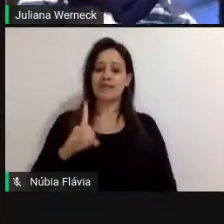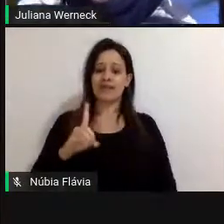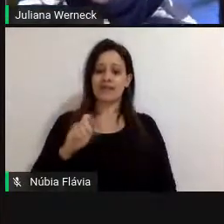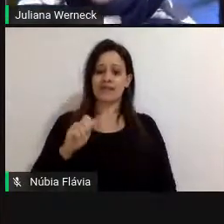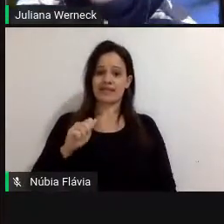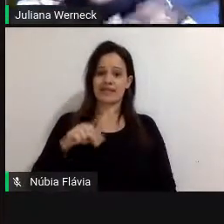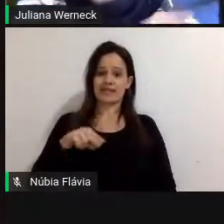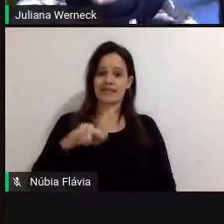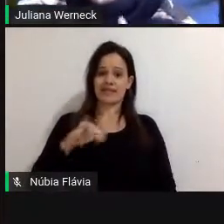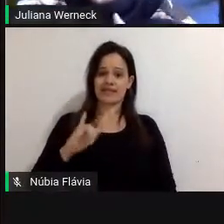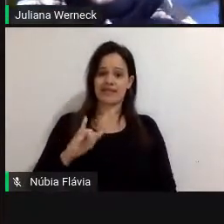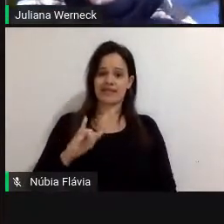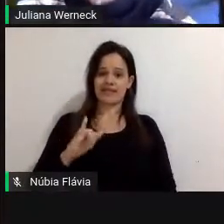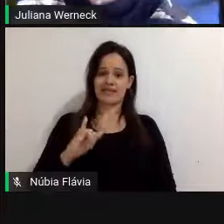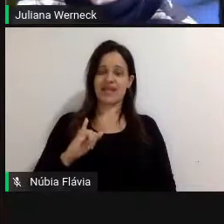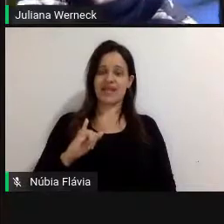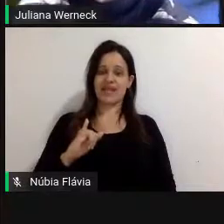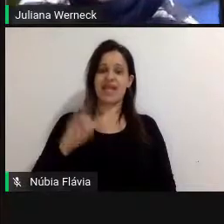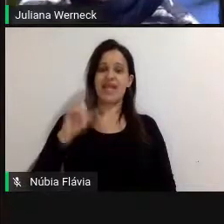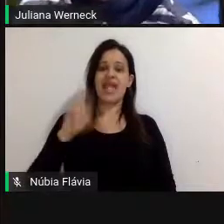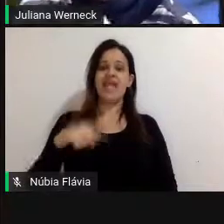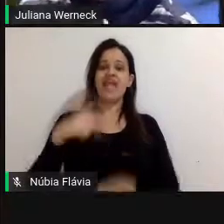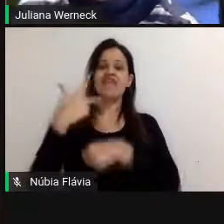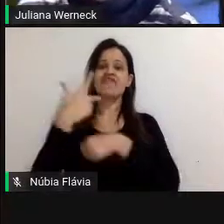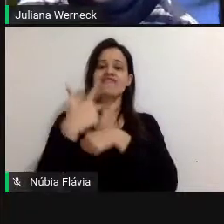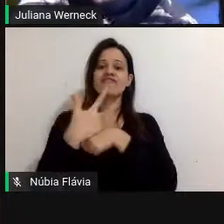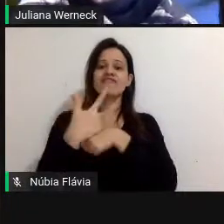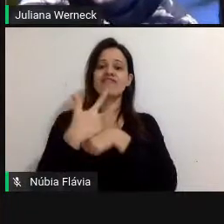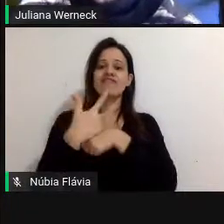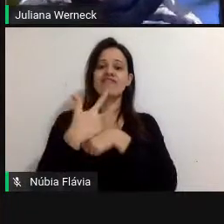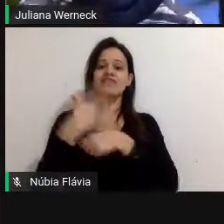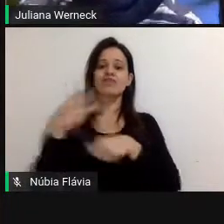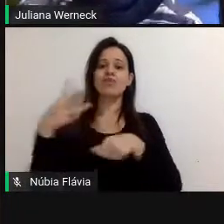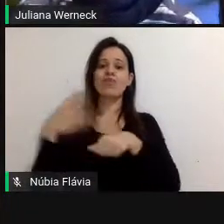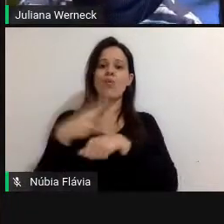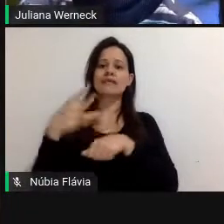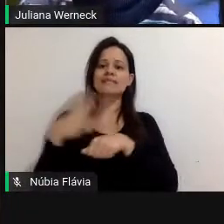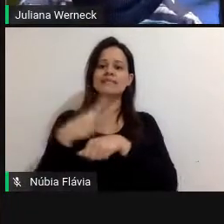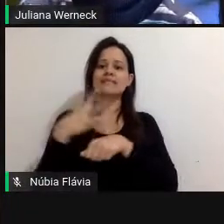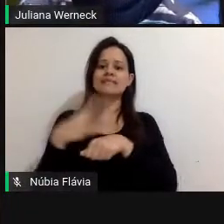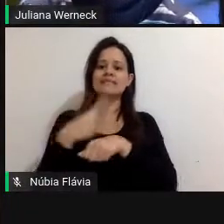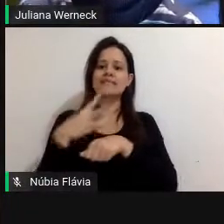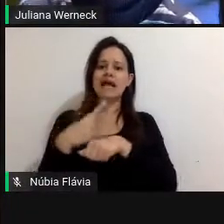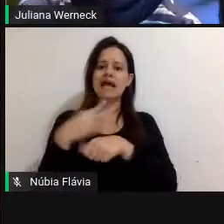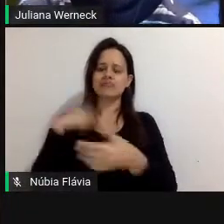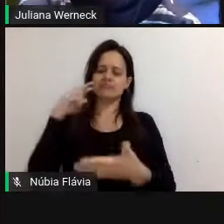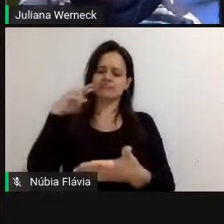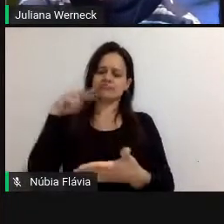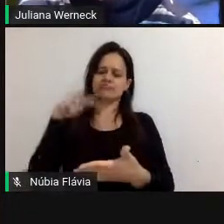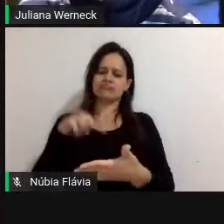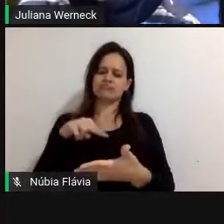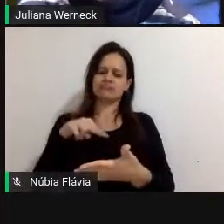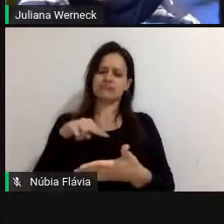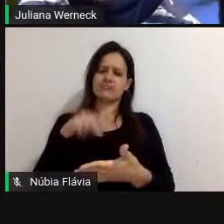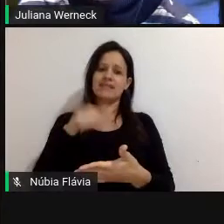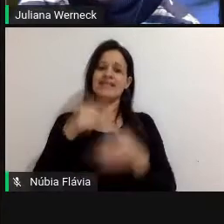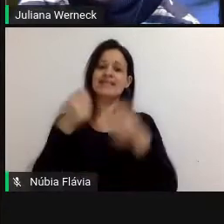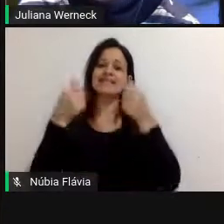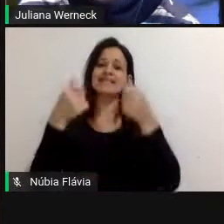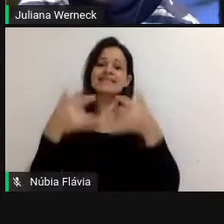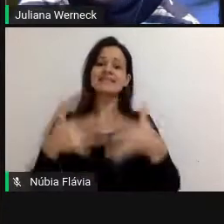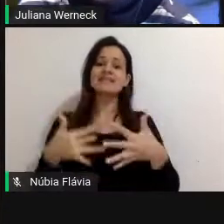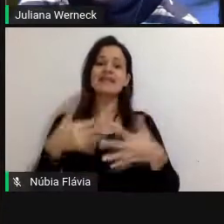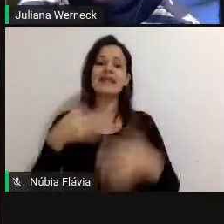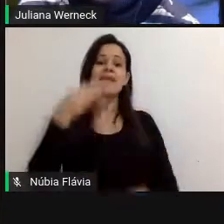chegou para mim num vídeo, numa mensagem de WhatsApp, em que era um tutorial de